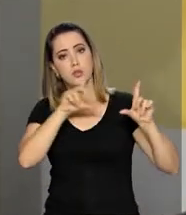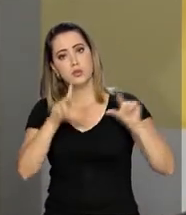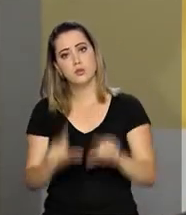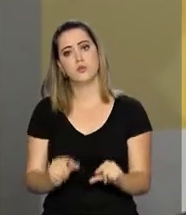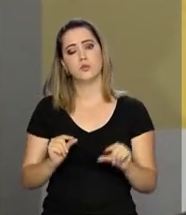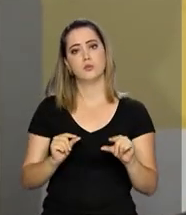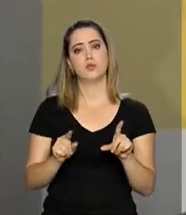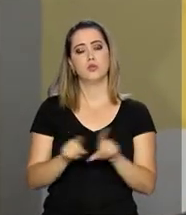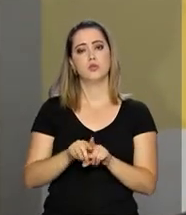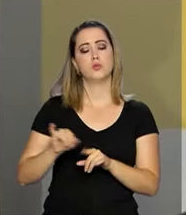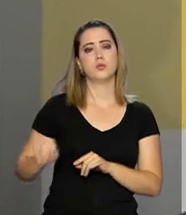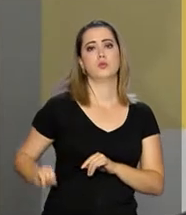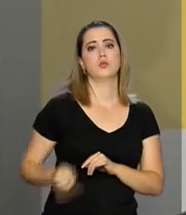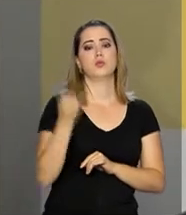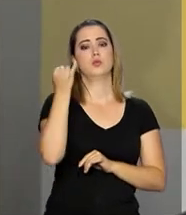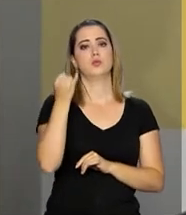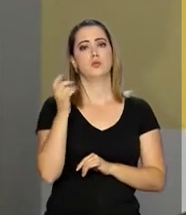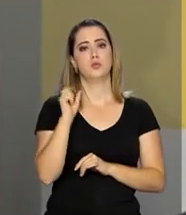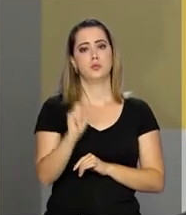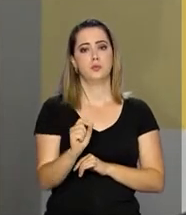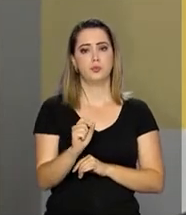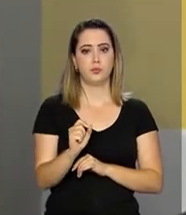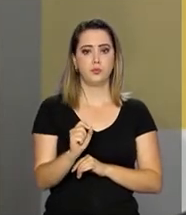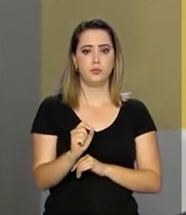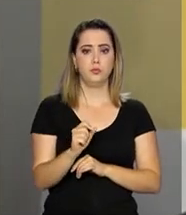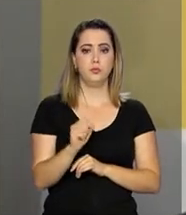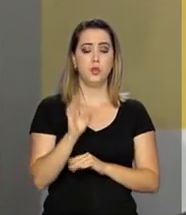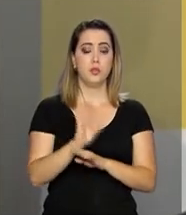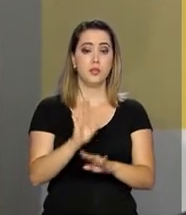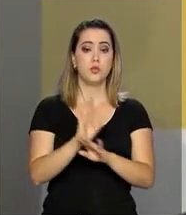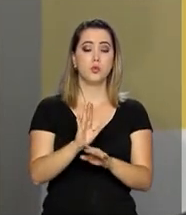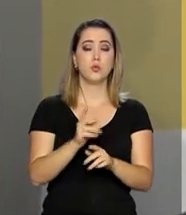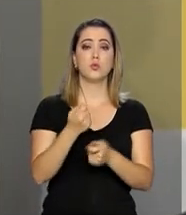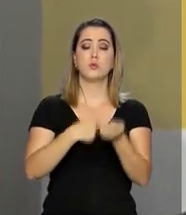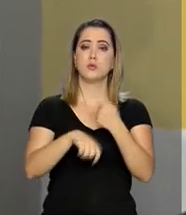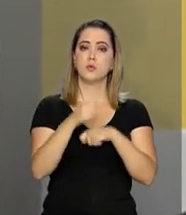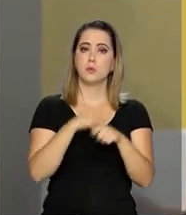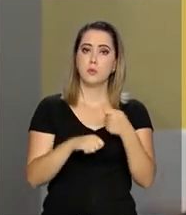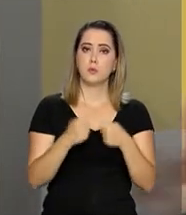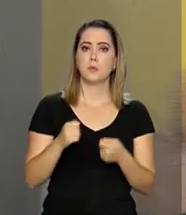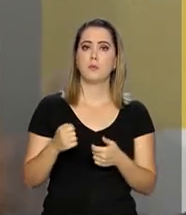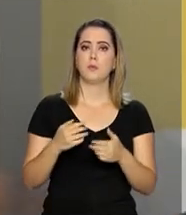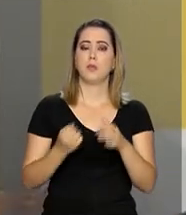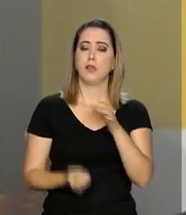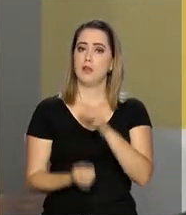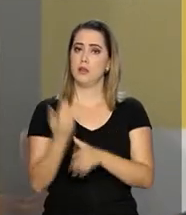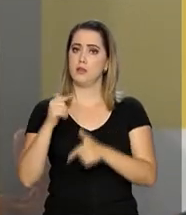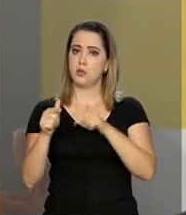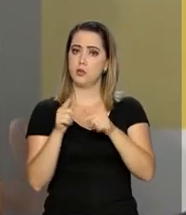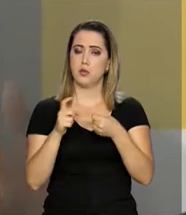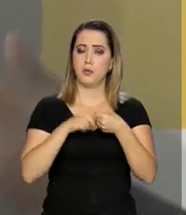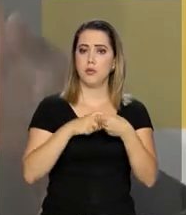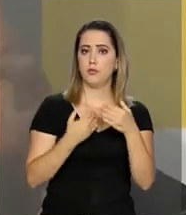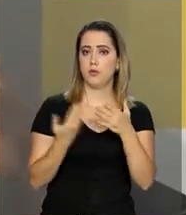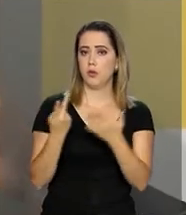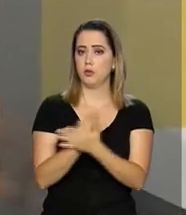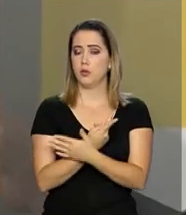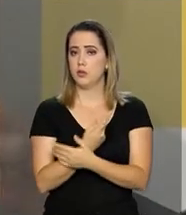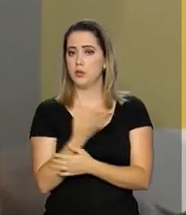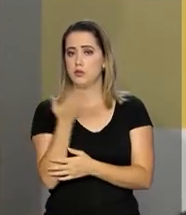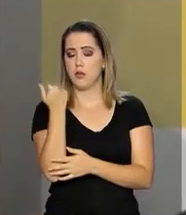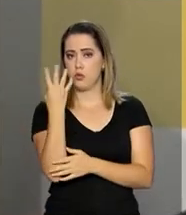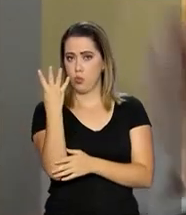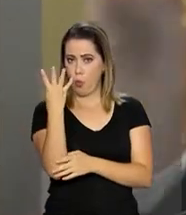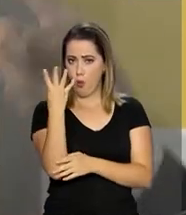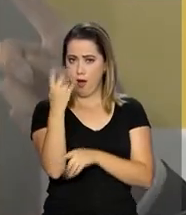dos juros e isso ajuda a economia e os empregos por exemplo estão voltando é de quatro meses